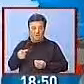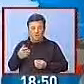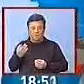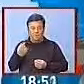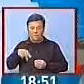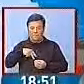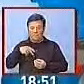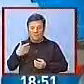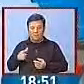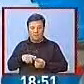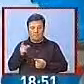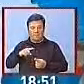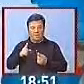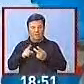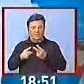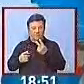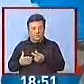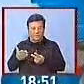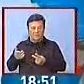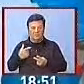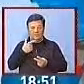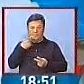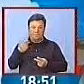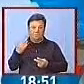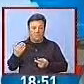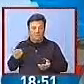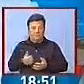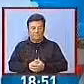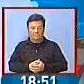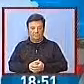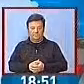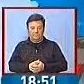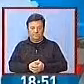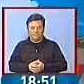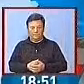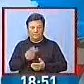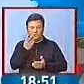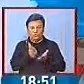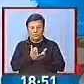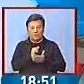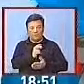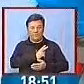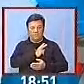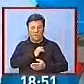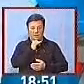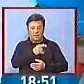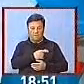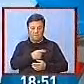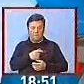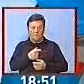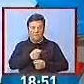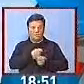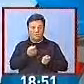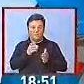então premiado pela segunda vez, está então de parabéns. Dois estudantes da Universidade do Algarve lançaram